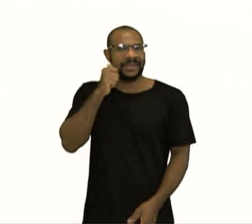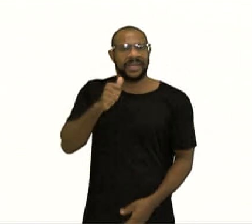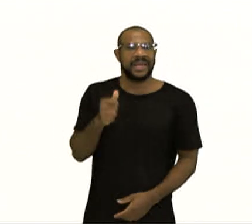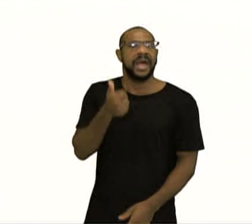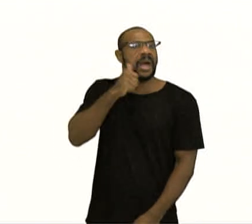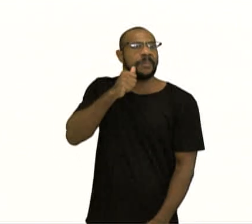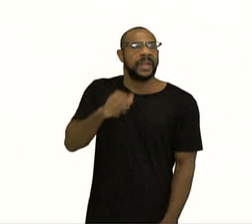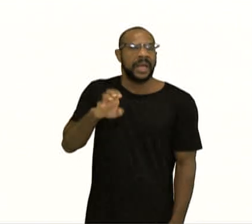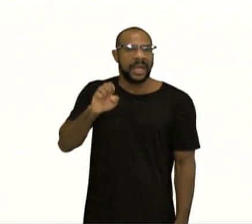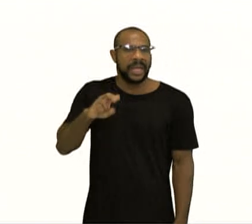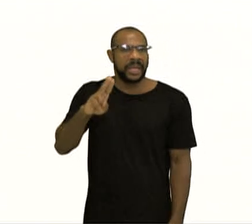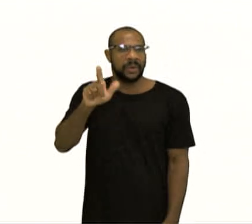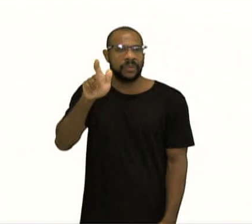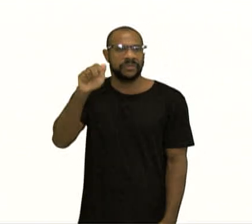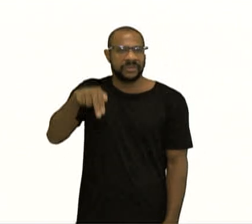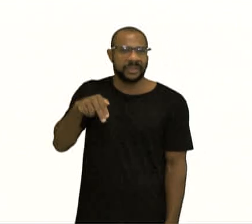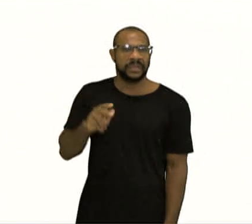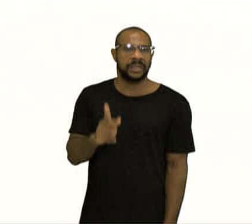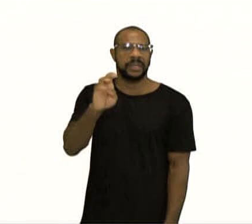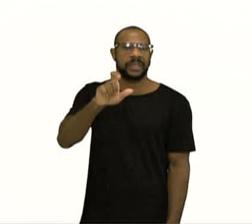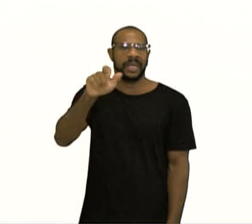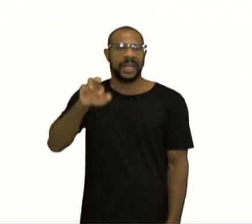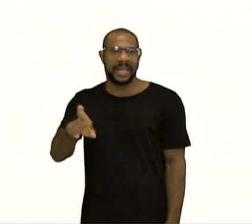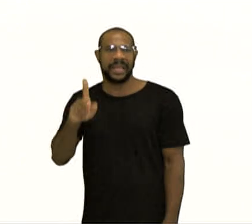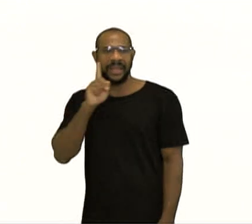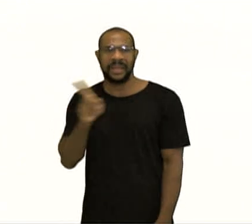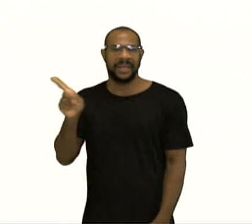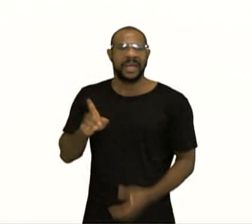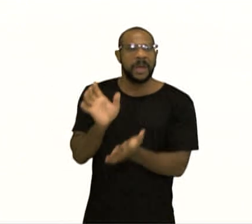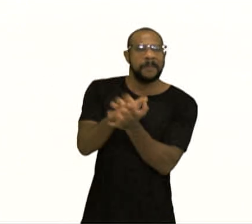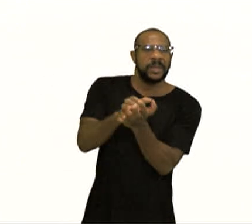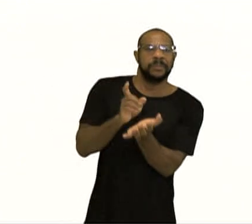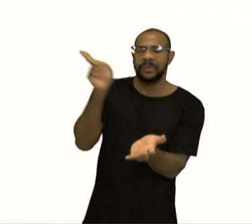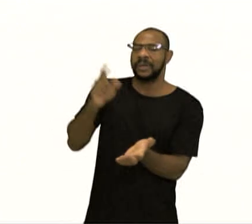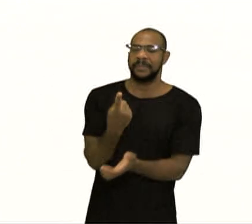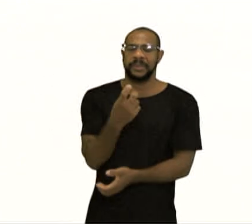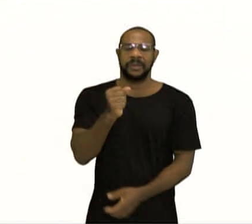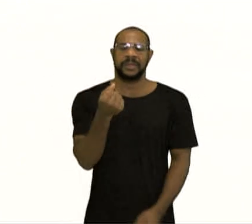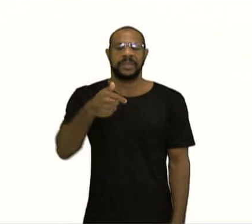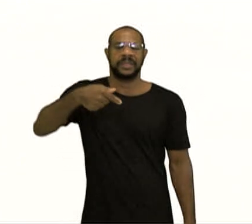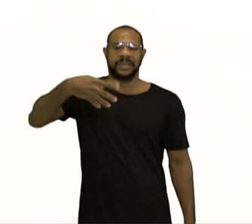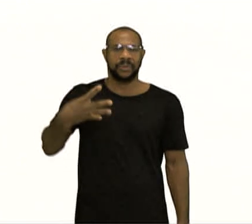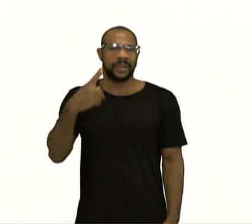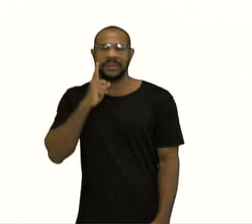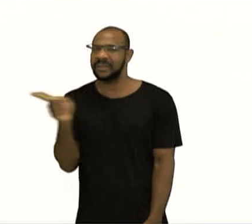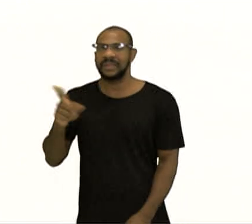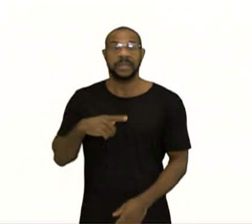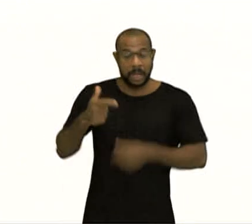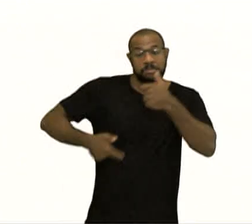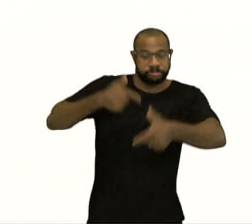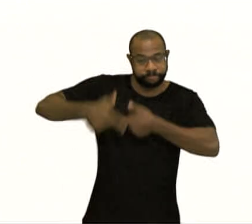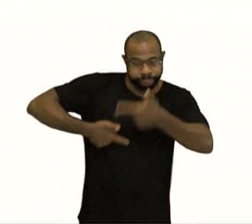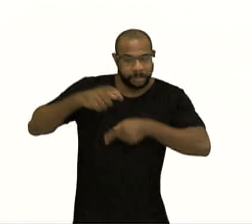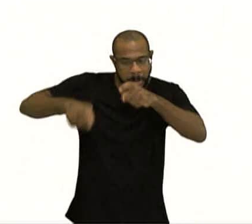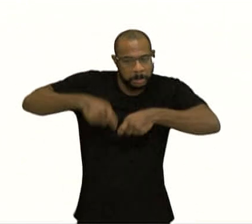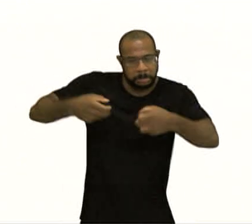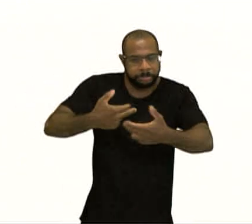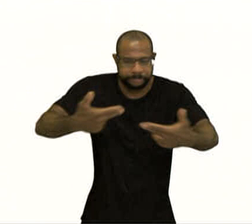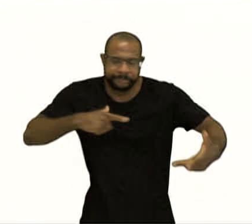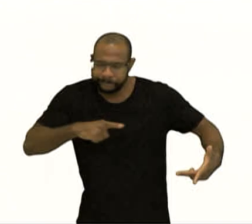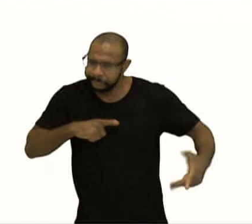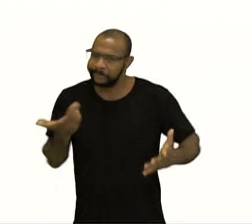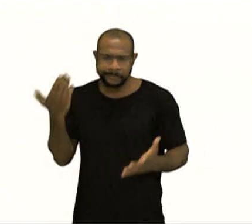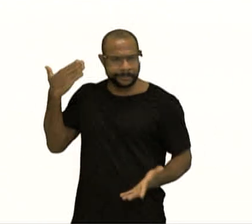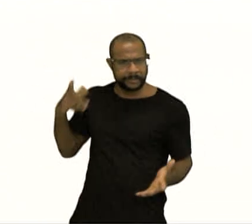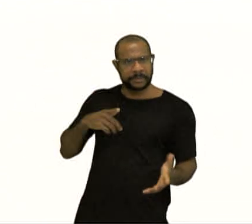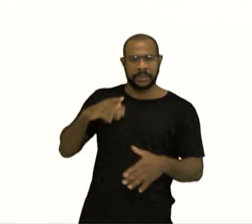em Pernambuco, 1874, né? Então, além dos trabalhos de lavoura, né? A gente tem talvez essa percepção